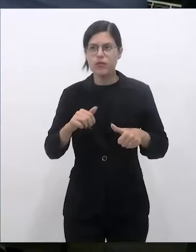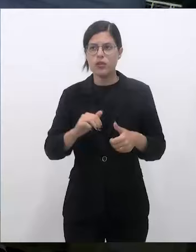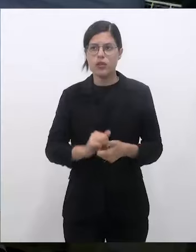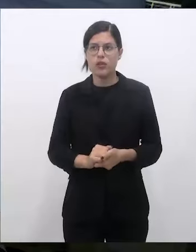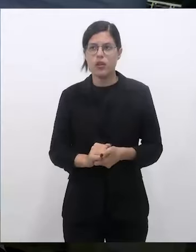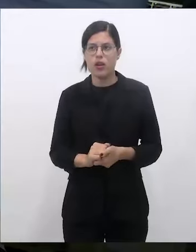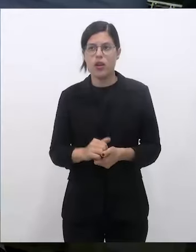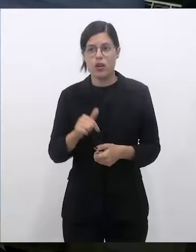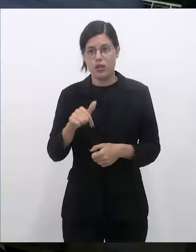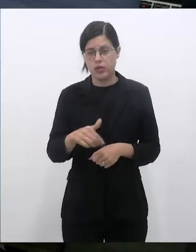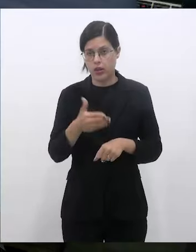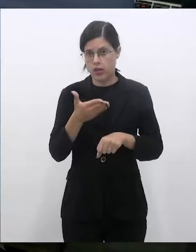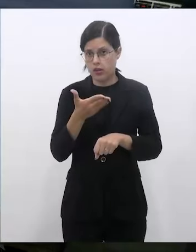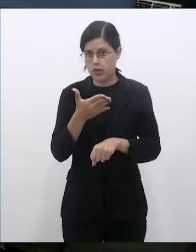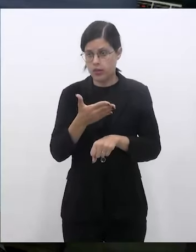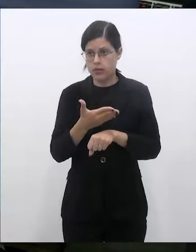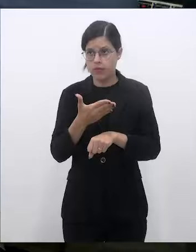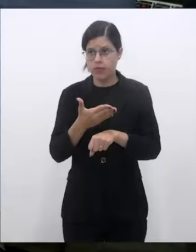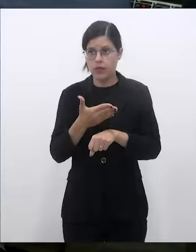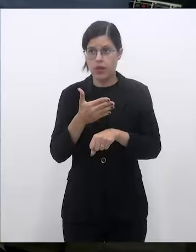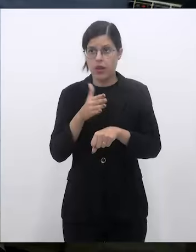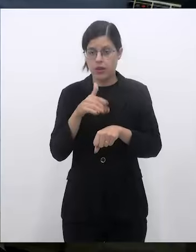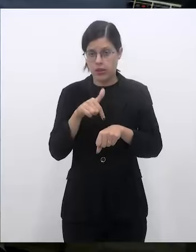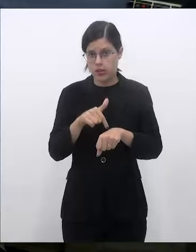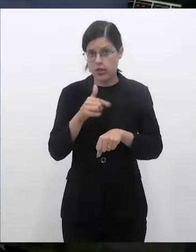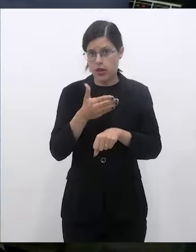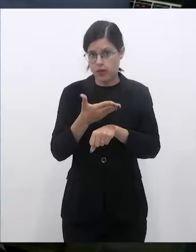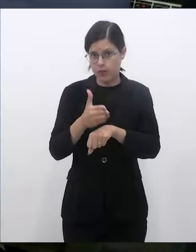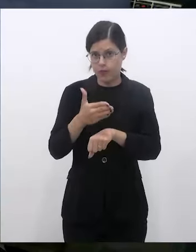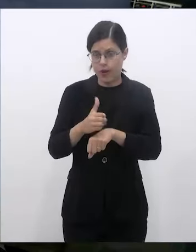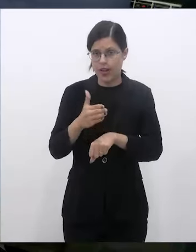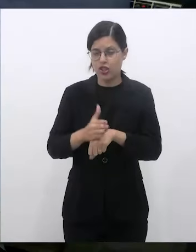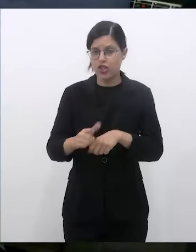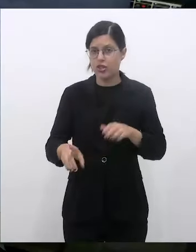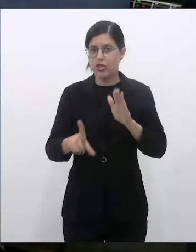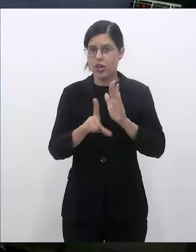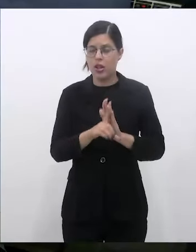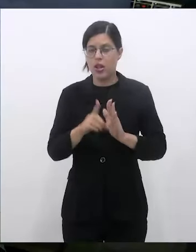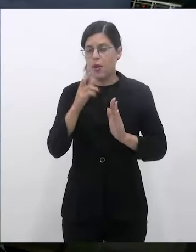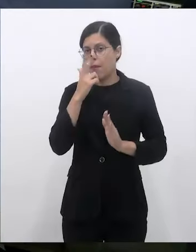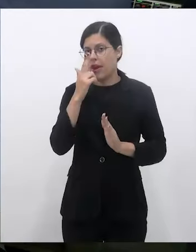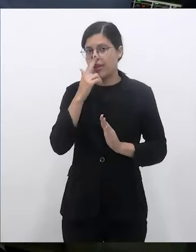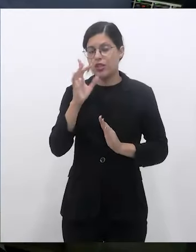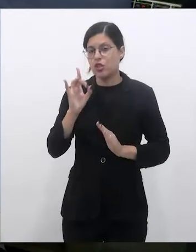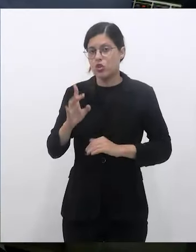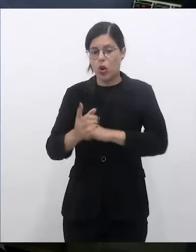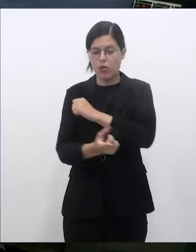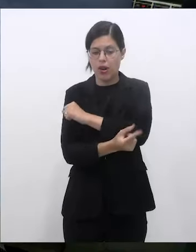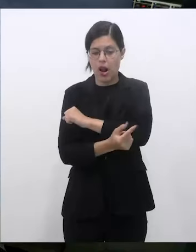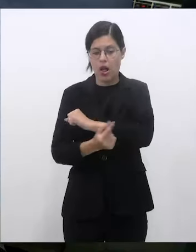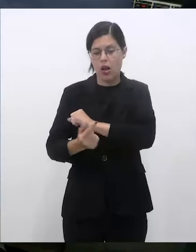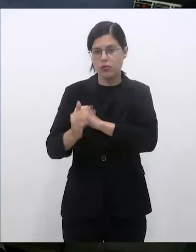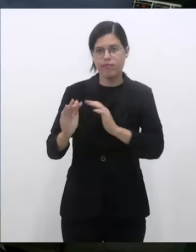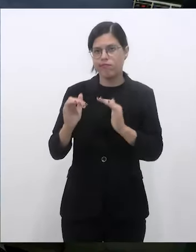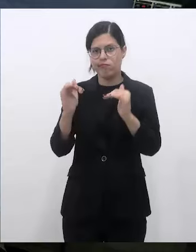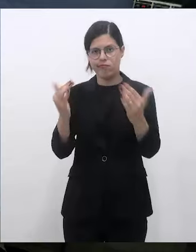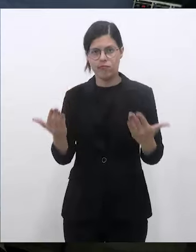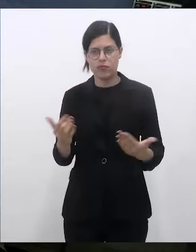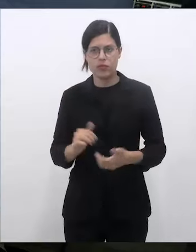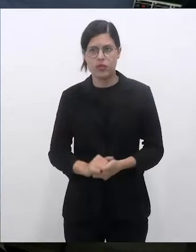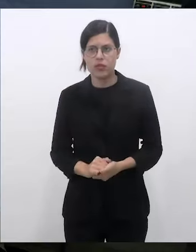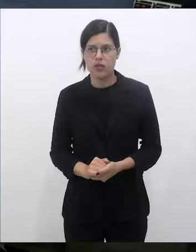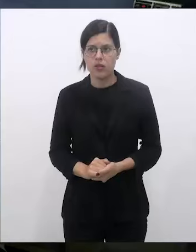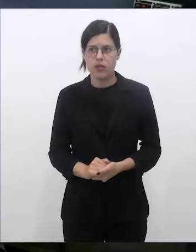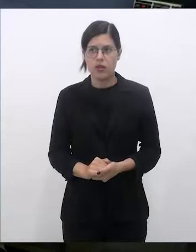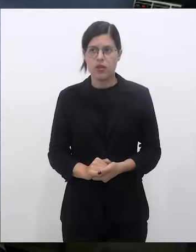a aplicação da lei, ela é classe média para cima. A gente tem nenhuma aplicação nessa